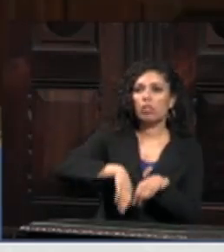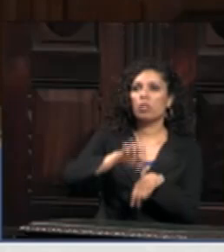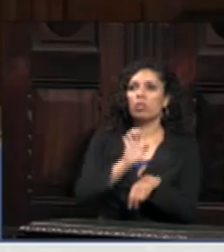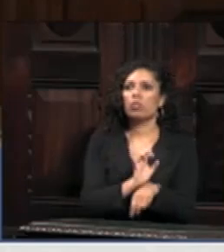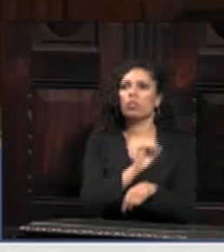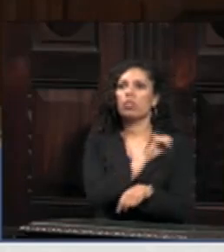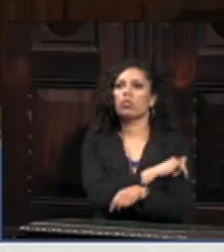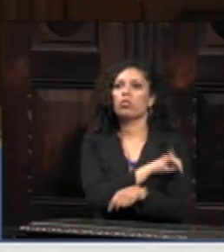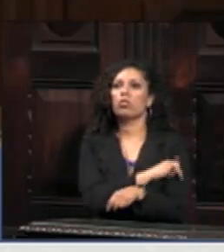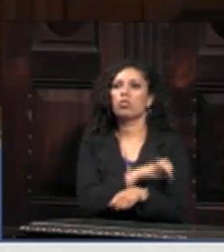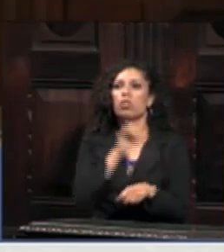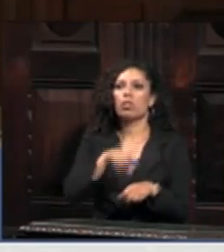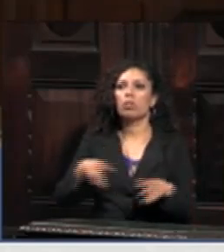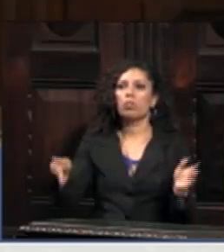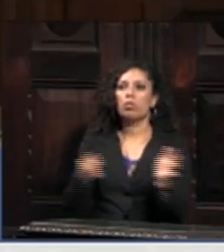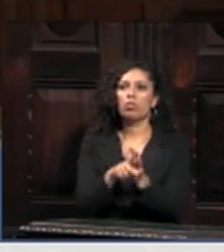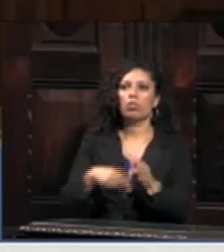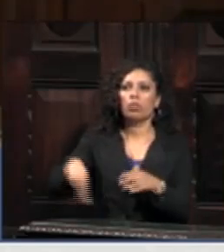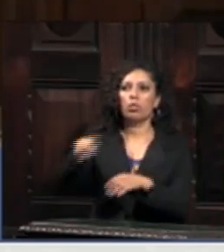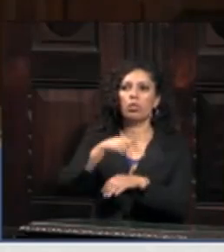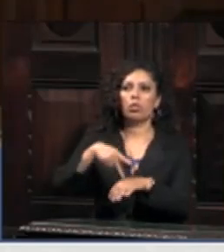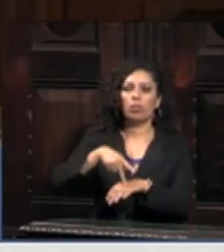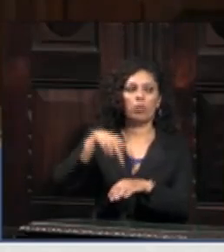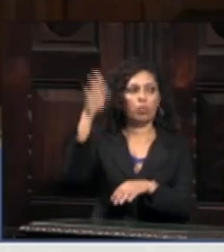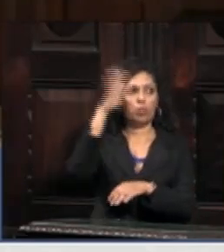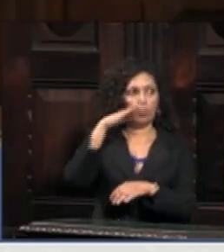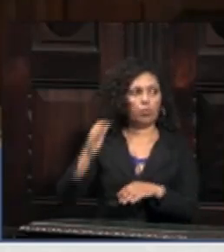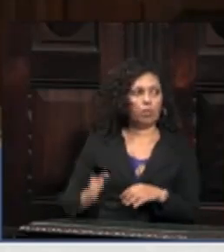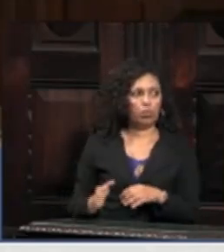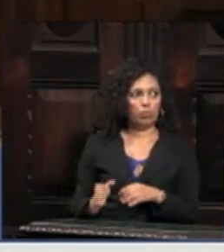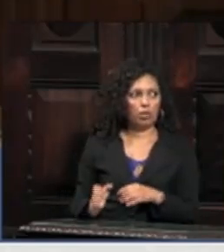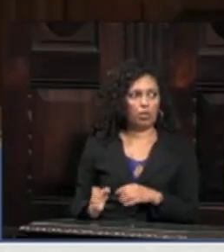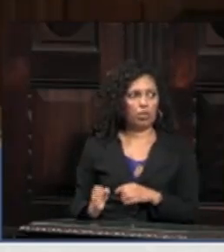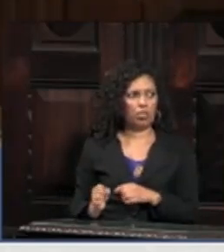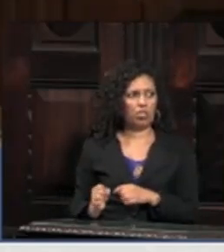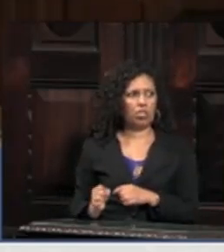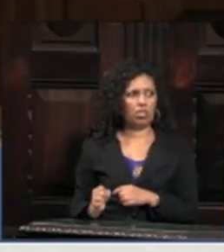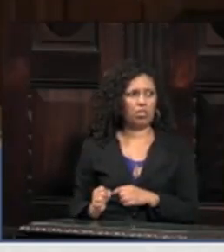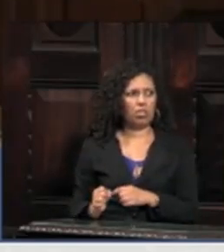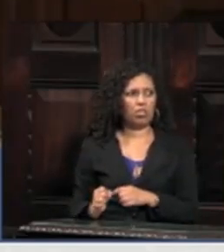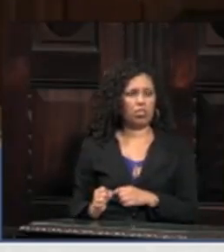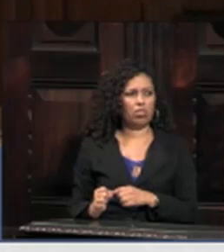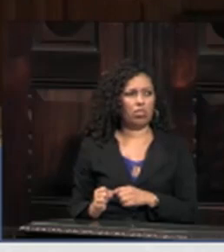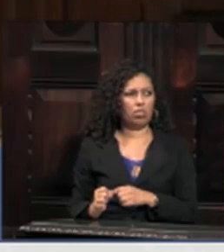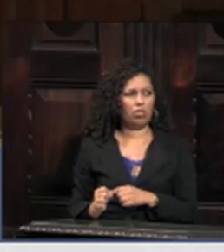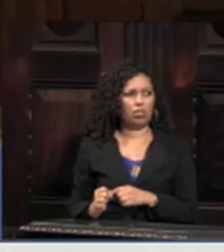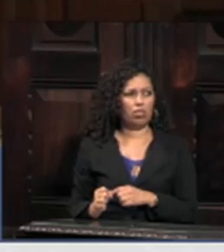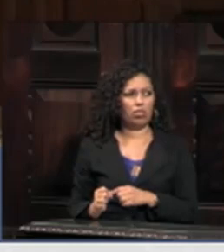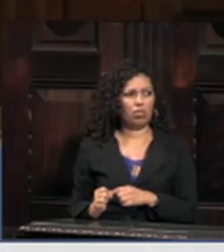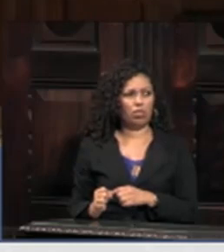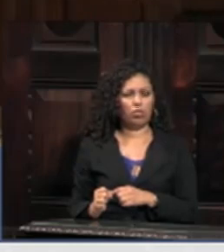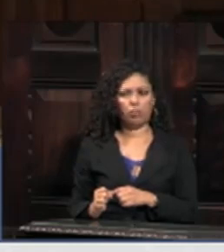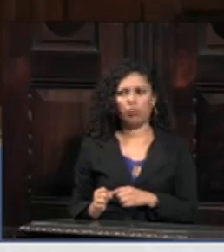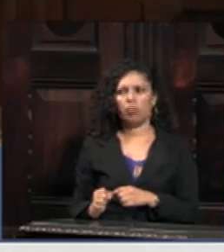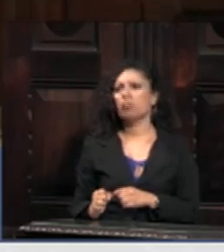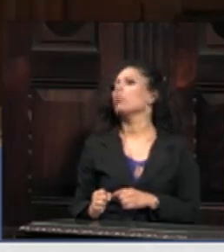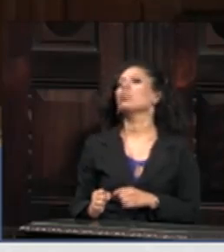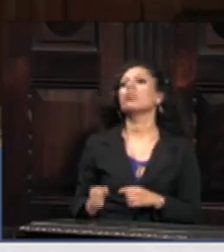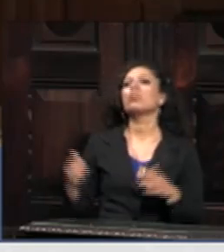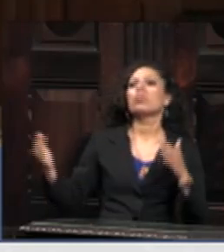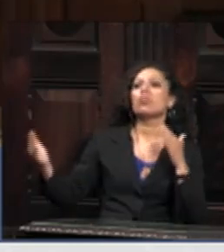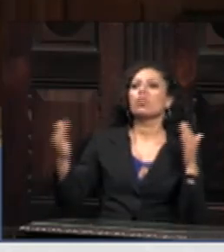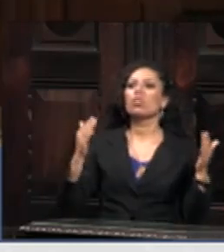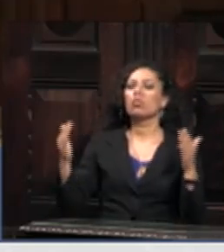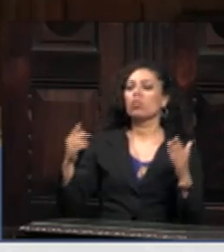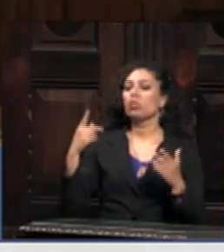do povo brasileiro, também temos enfrentamento parecido entre as candidaturas de um progressista,